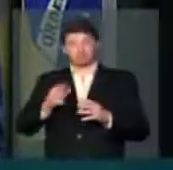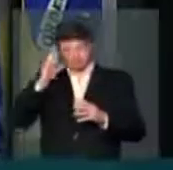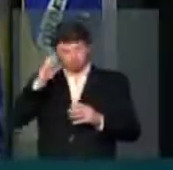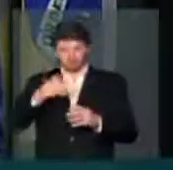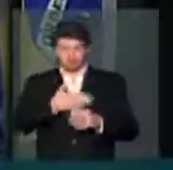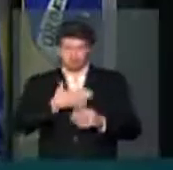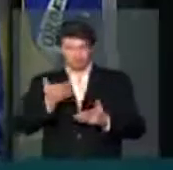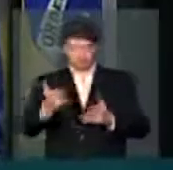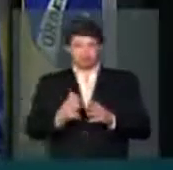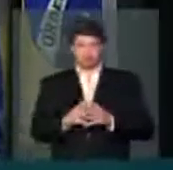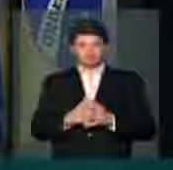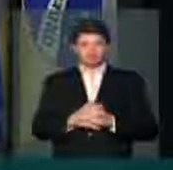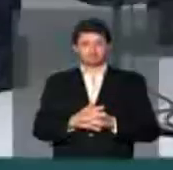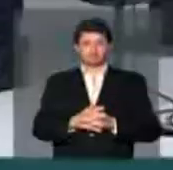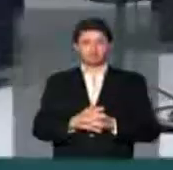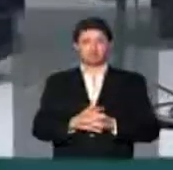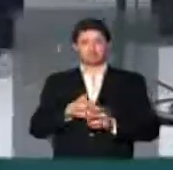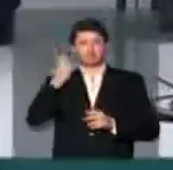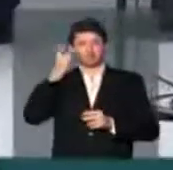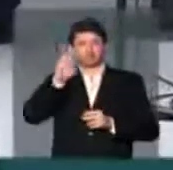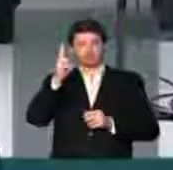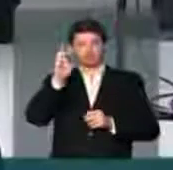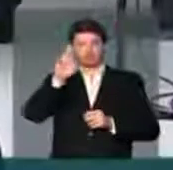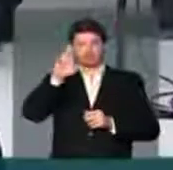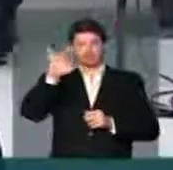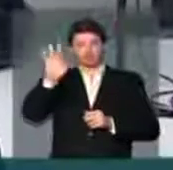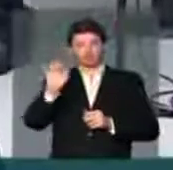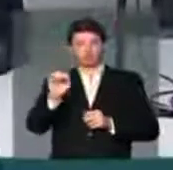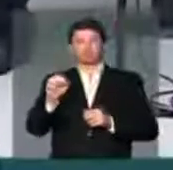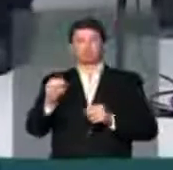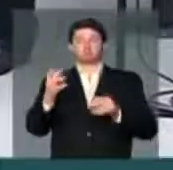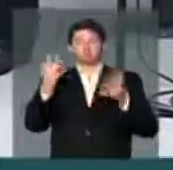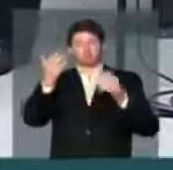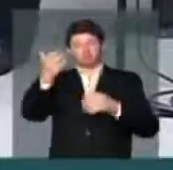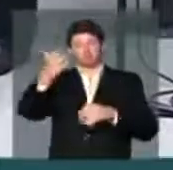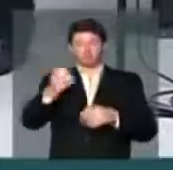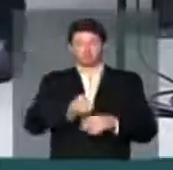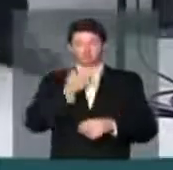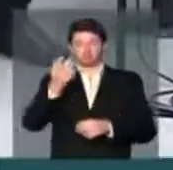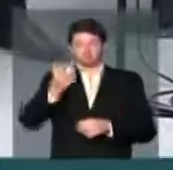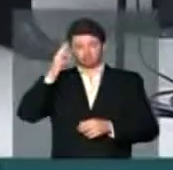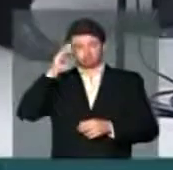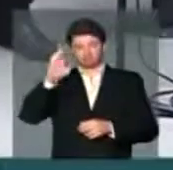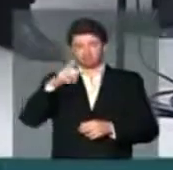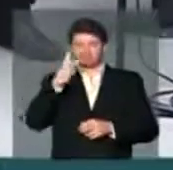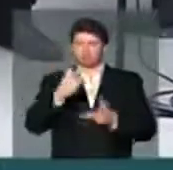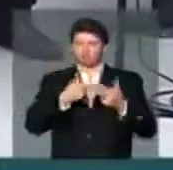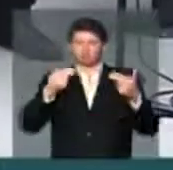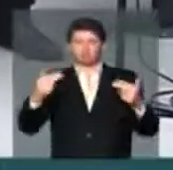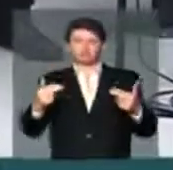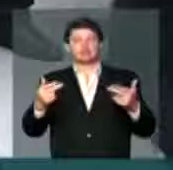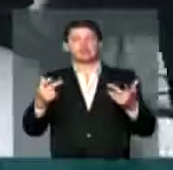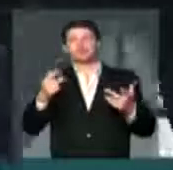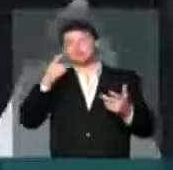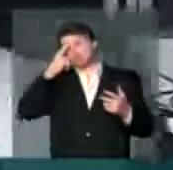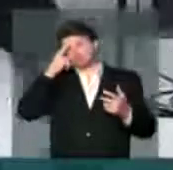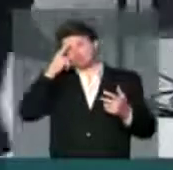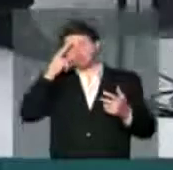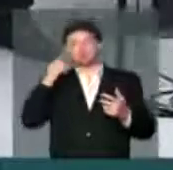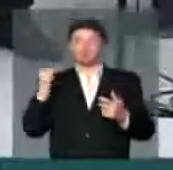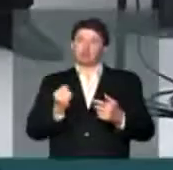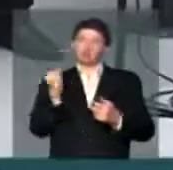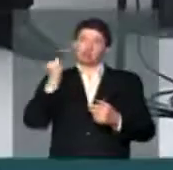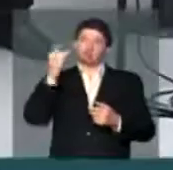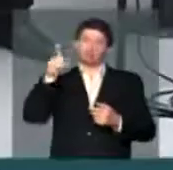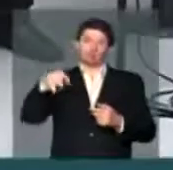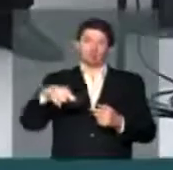prazer. Nobre deputado Heráclito Fortes, queria lhe parabenizar pelo discurso. Vossa Excelência tocou num ponto, num assunto que é bastante